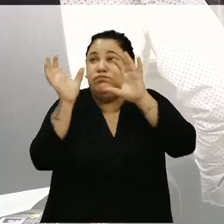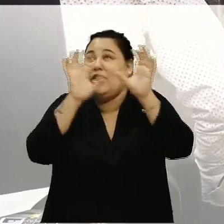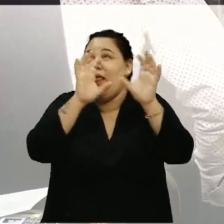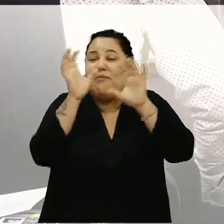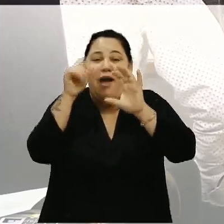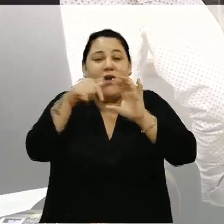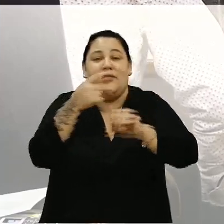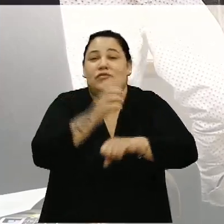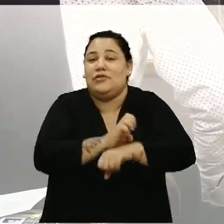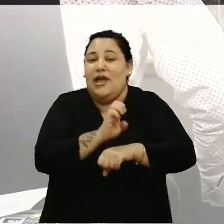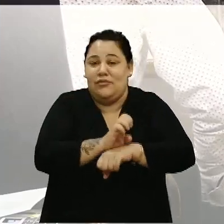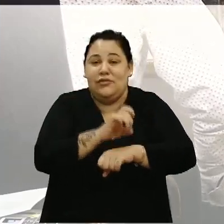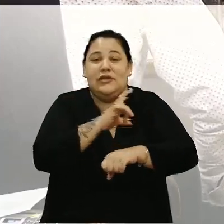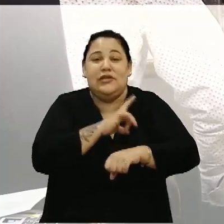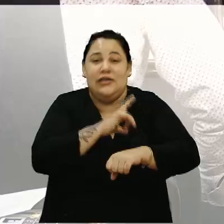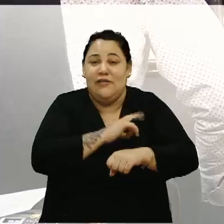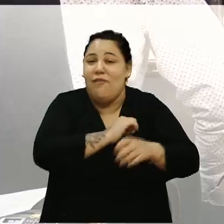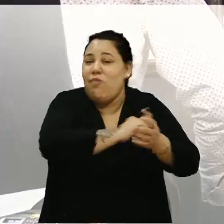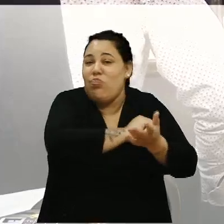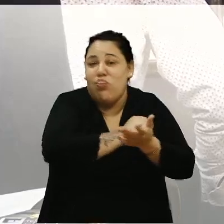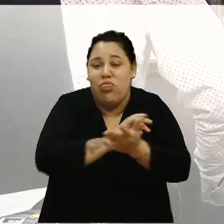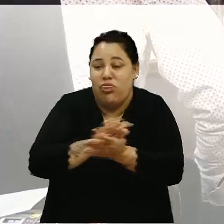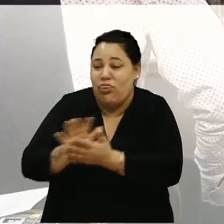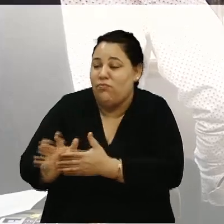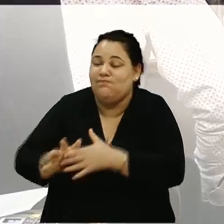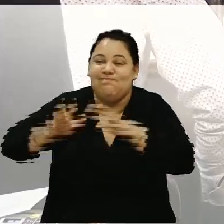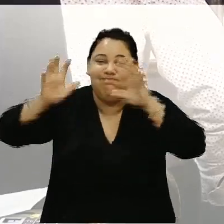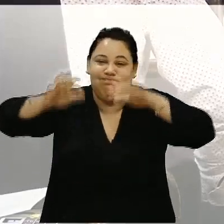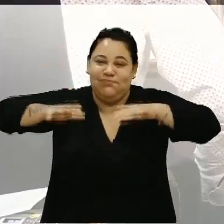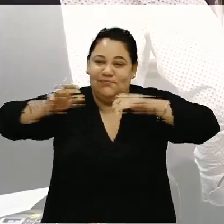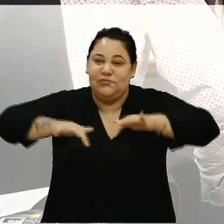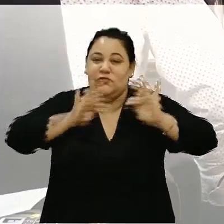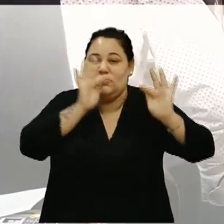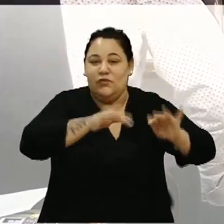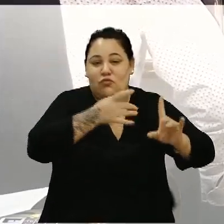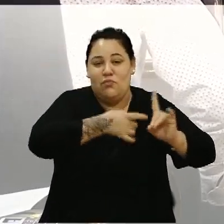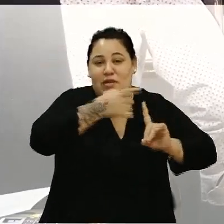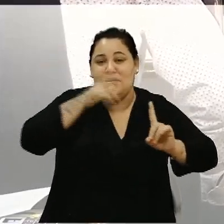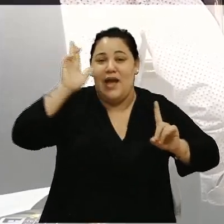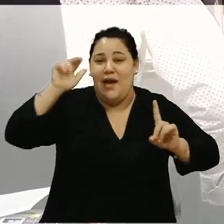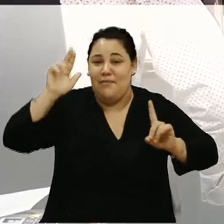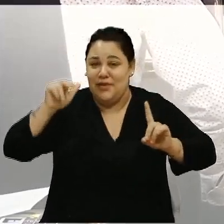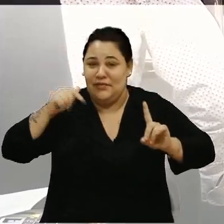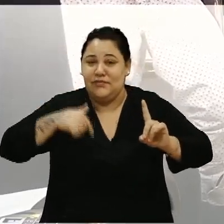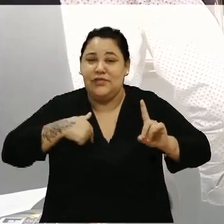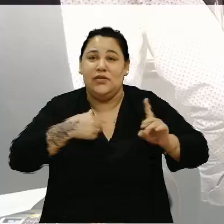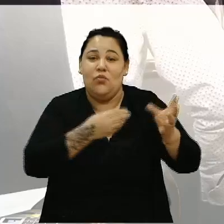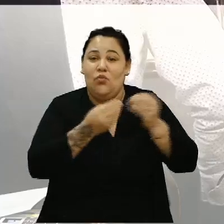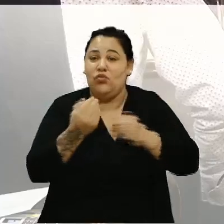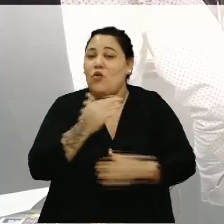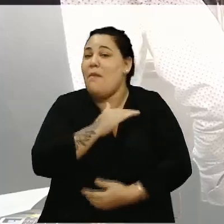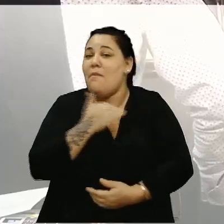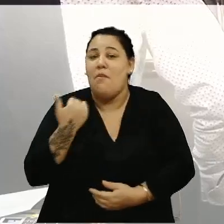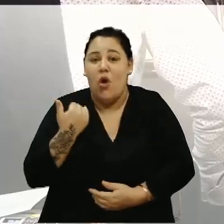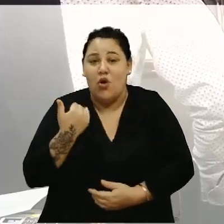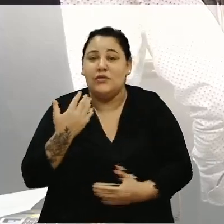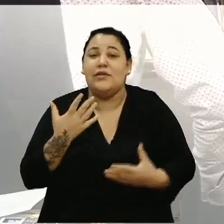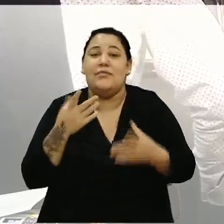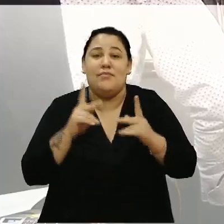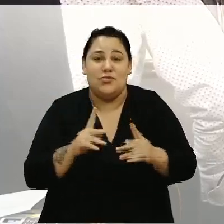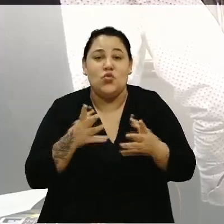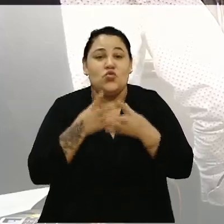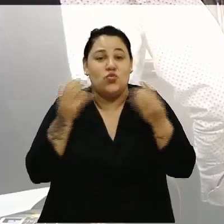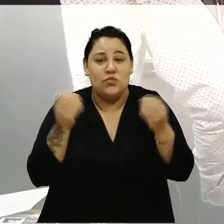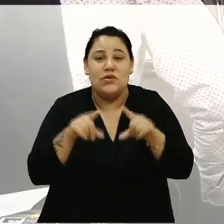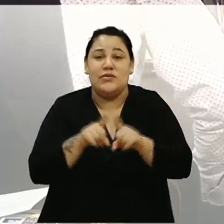estado, que teve seu ápice com as chuvas do final do mês de abril, que deixaram dezenas de mortos e desaparecidos,